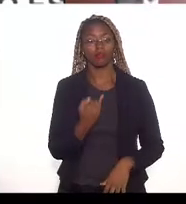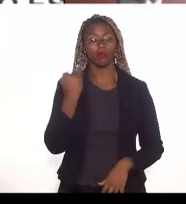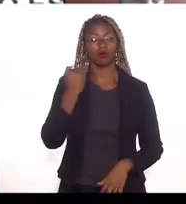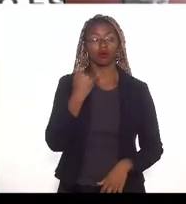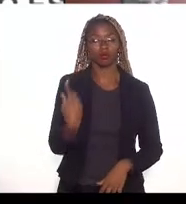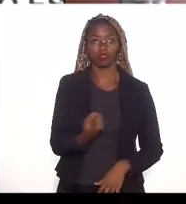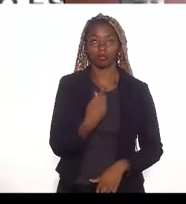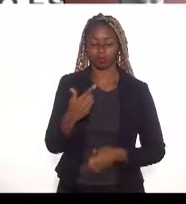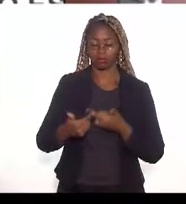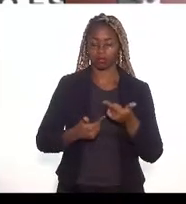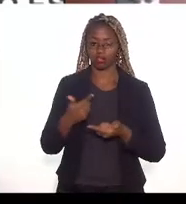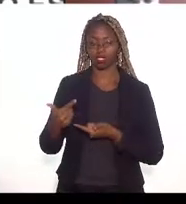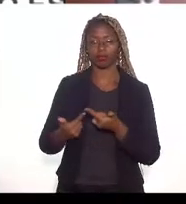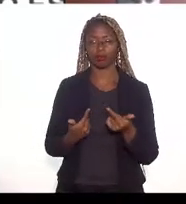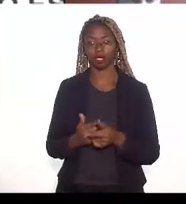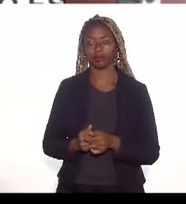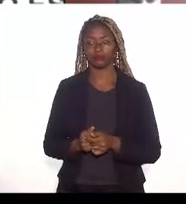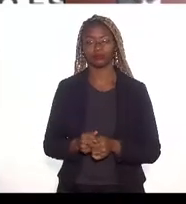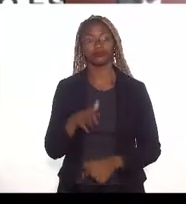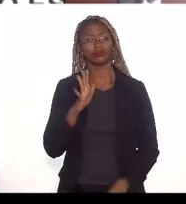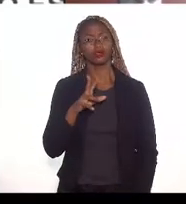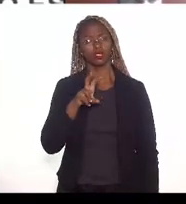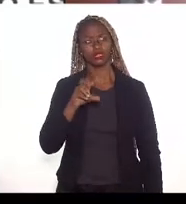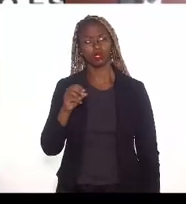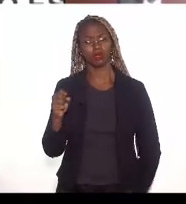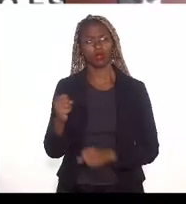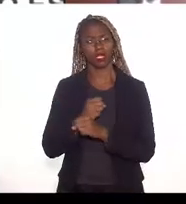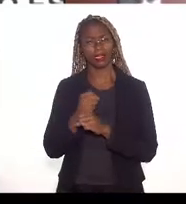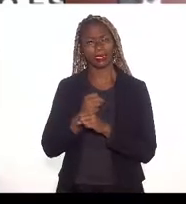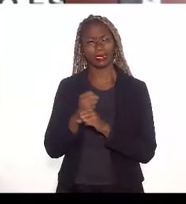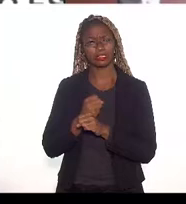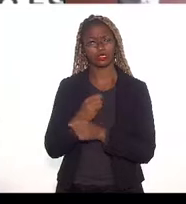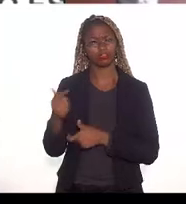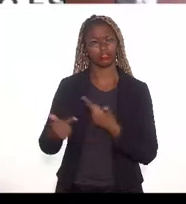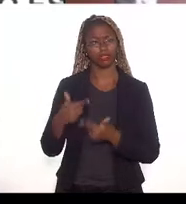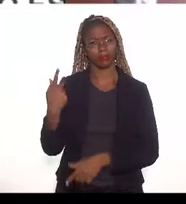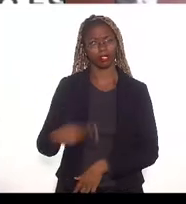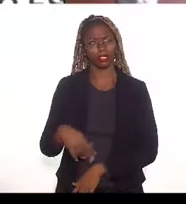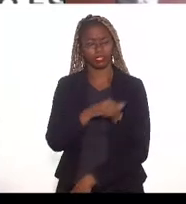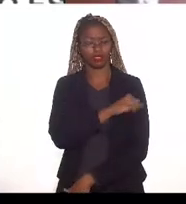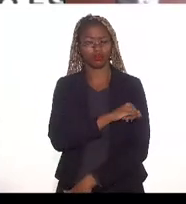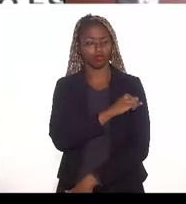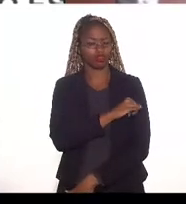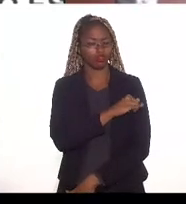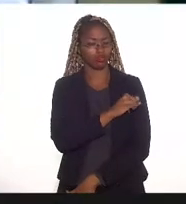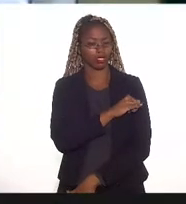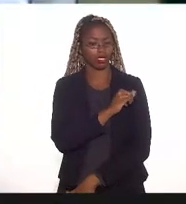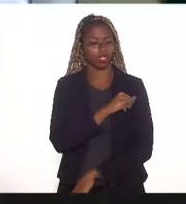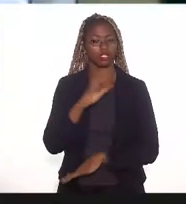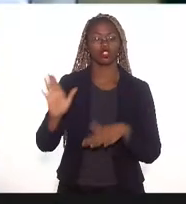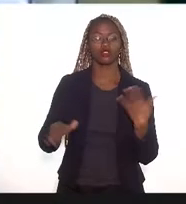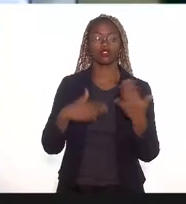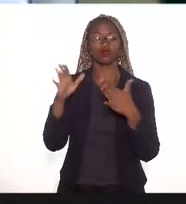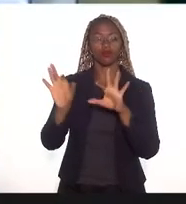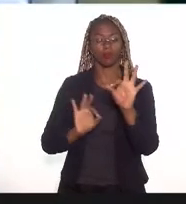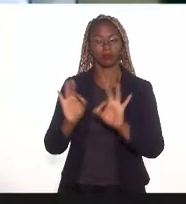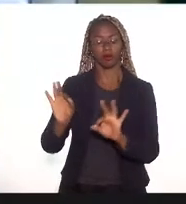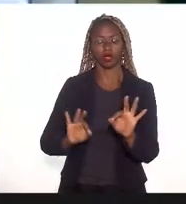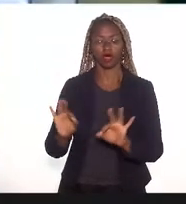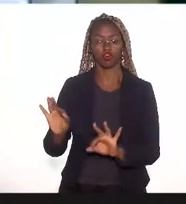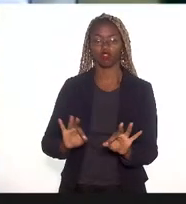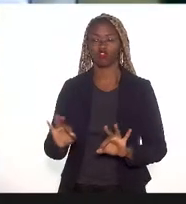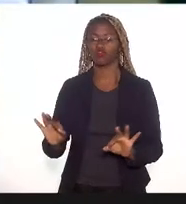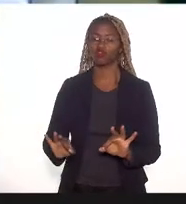A companhia já tem 50 anos de atuação no Estado do Rio, sempre desenvolvendo projetos